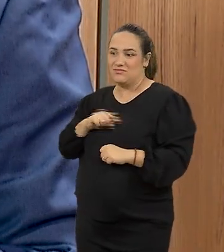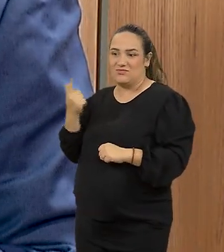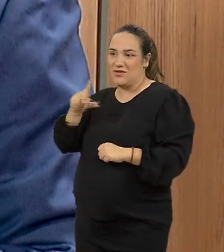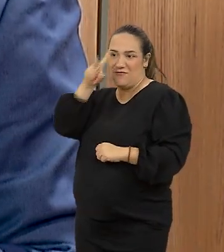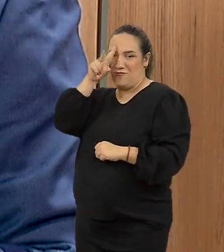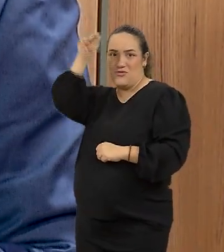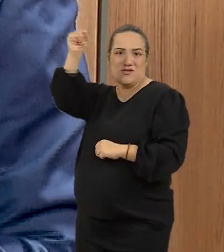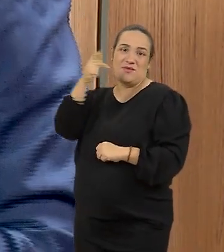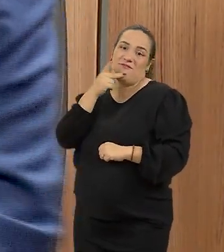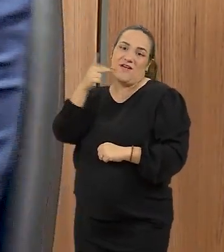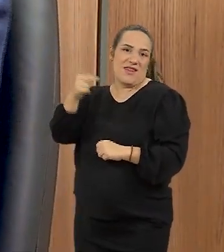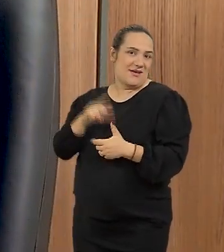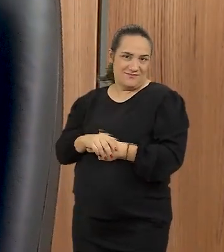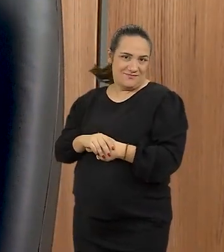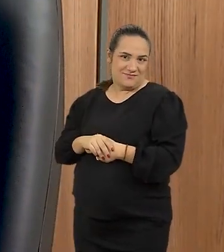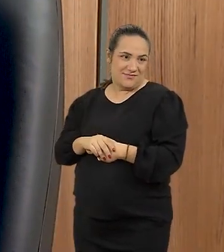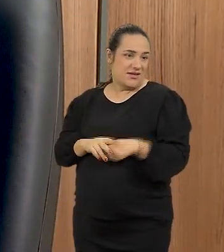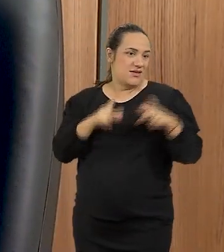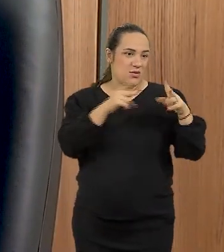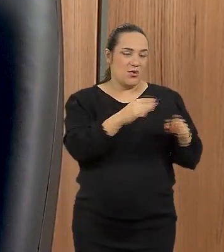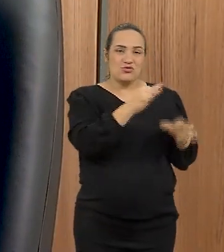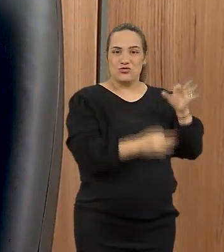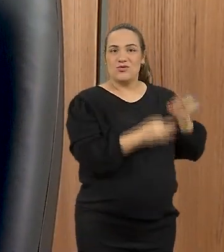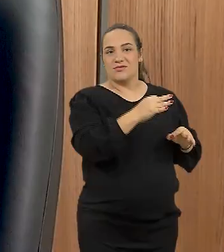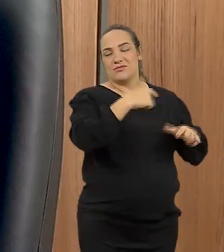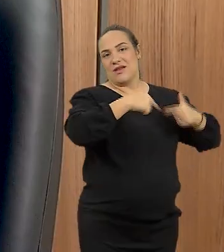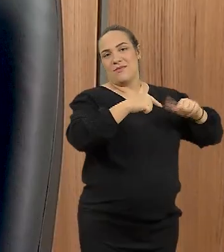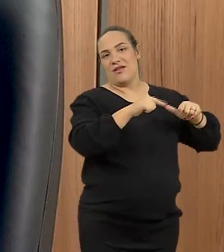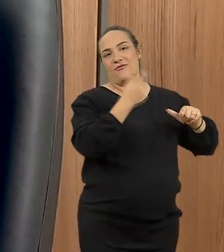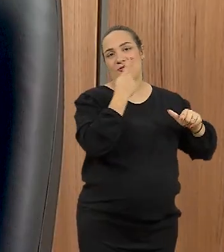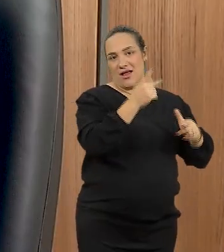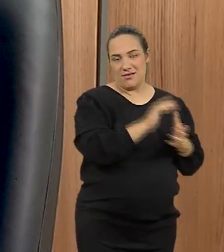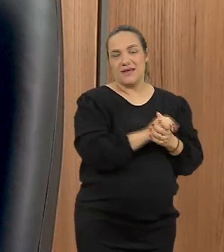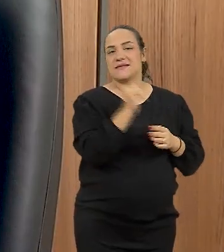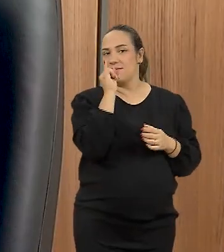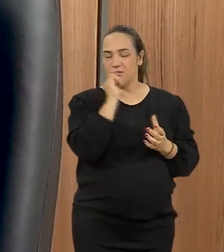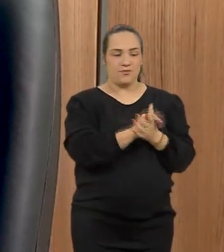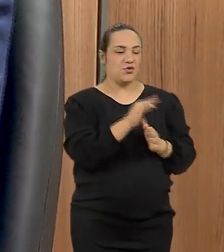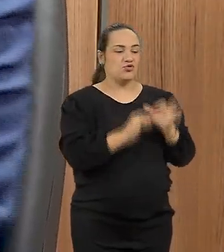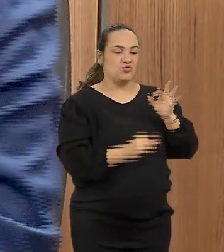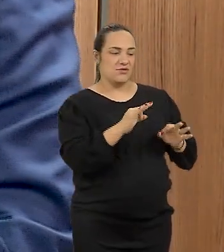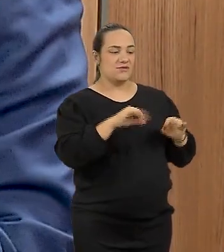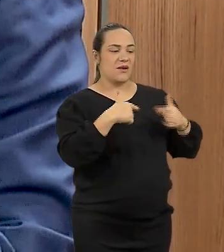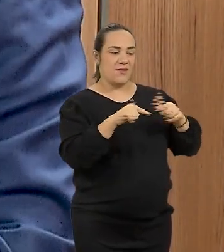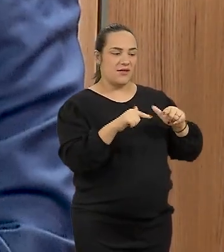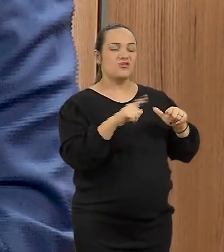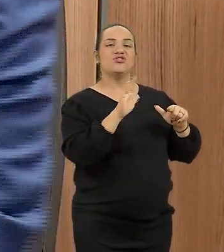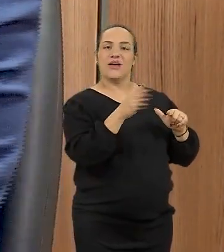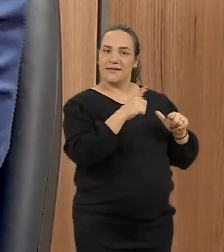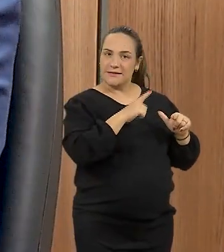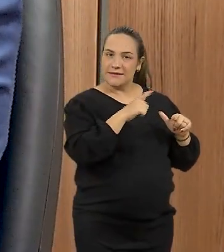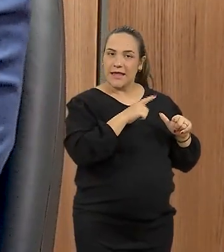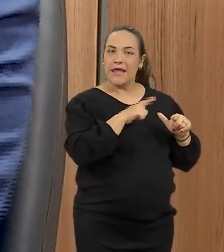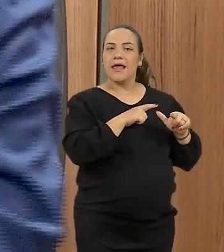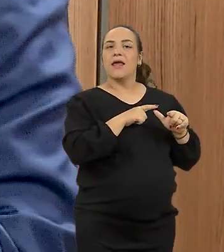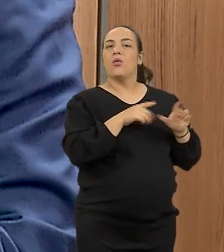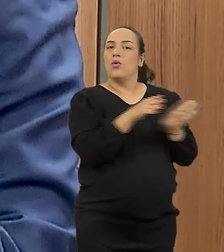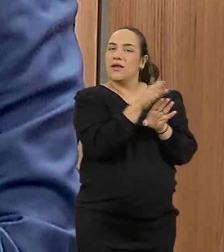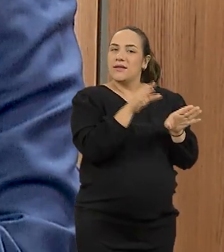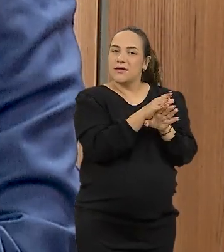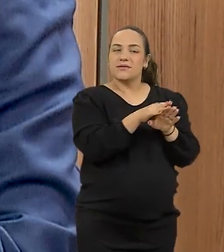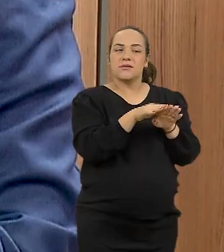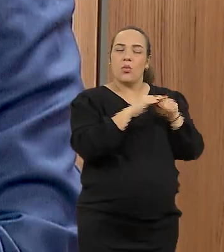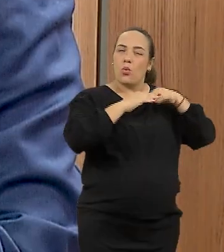temos a mesma força para dizer o que os juízes do trabalho dizem. O juiz do trabalho tem os seus enunciados, é uma